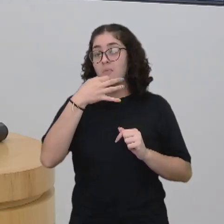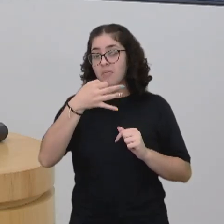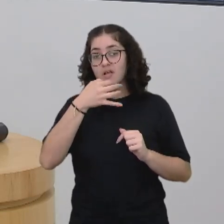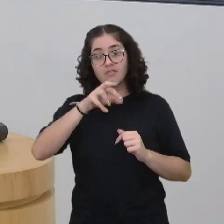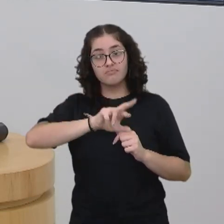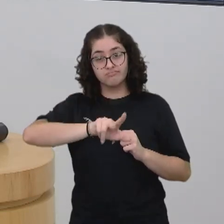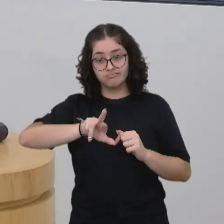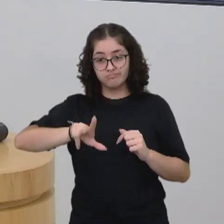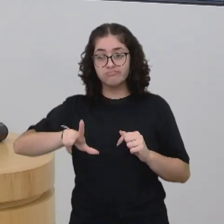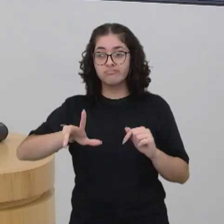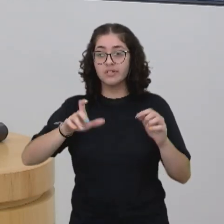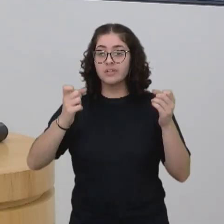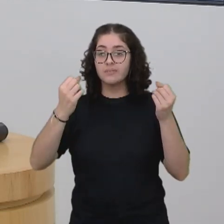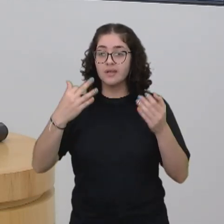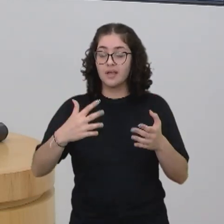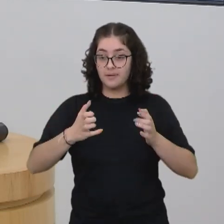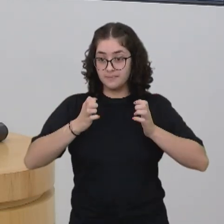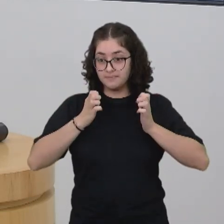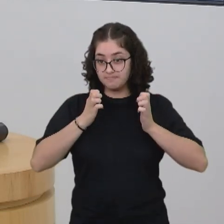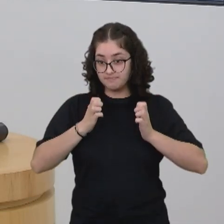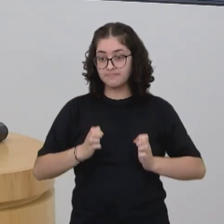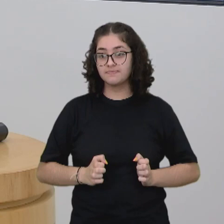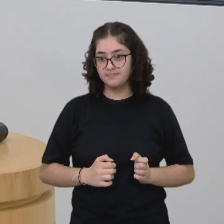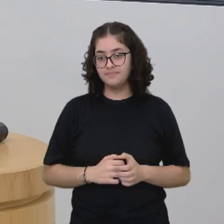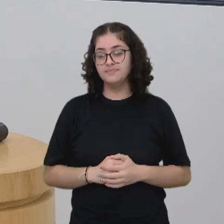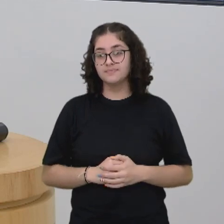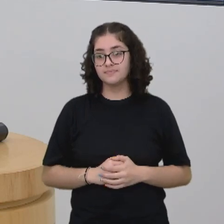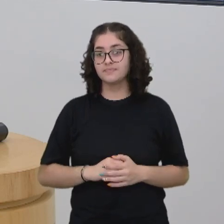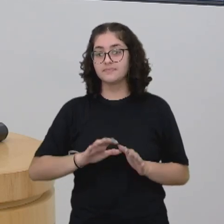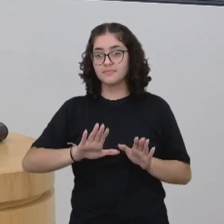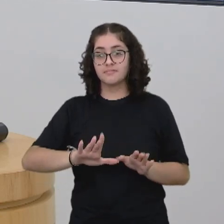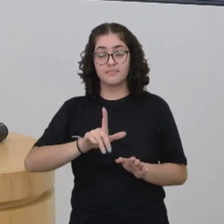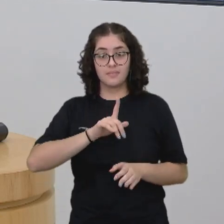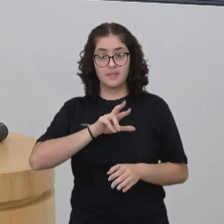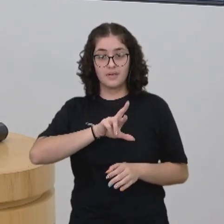opiniões. Quando a gente fala sobre a ética já é um pouco